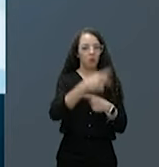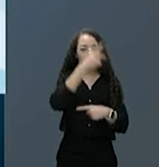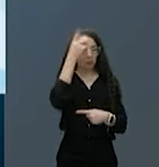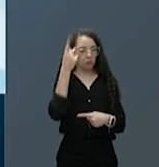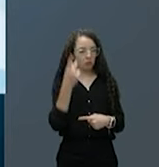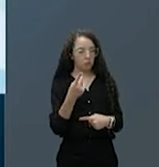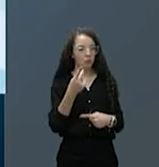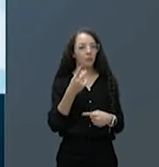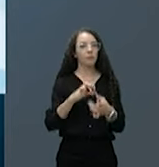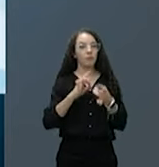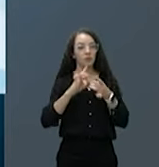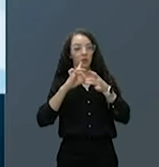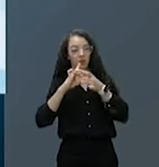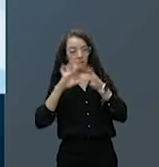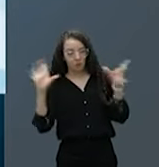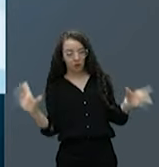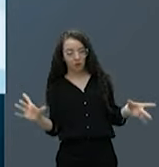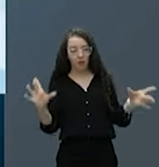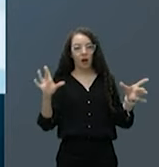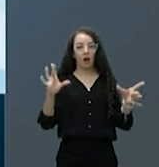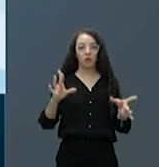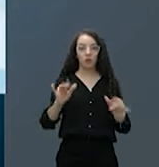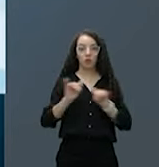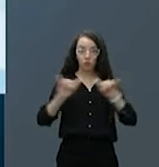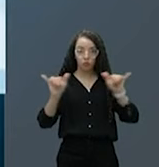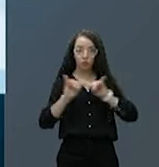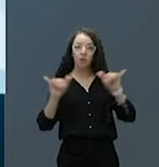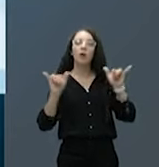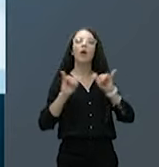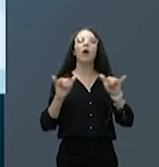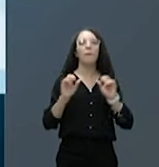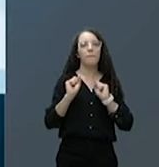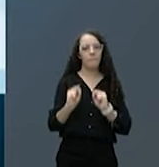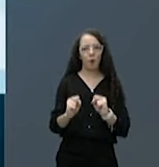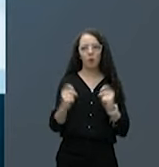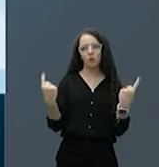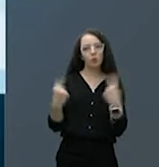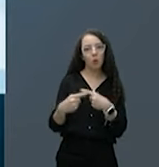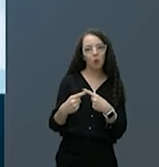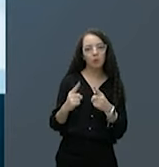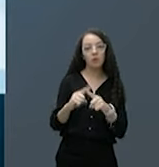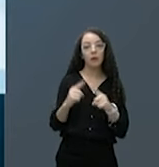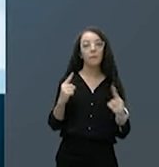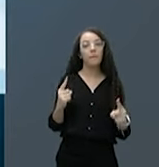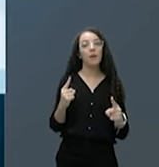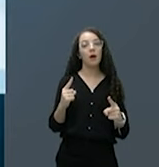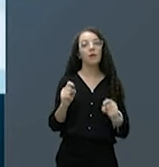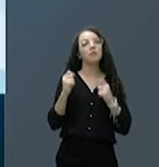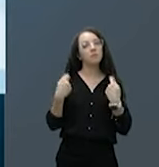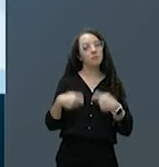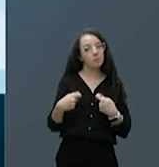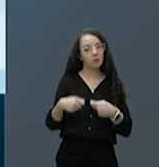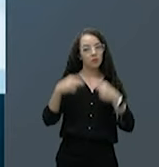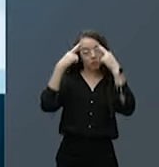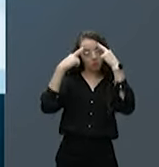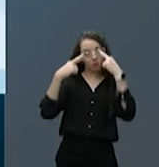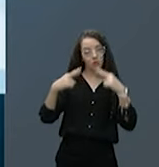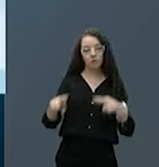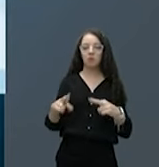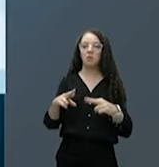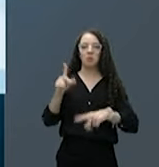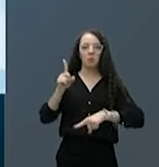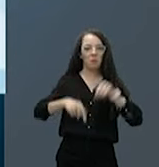ela encontra a liberdade de crítica e de discordância, desde que respeitosa e sem xingamentos.